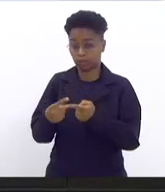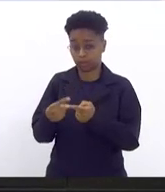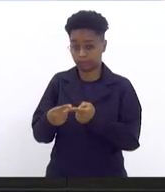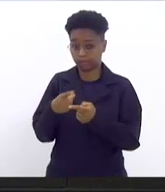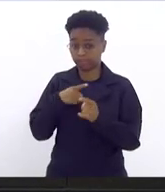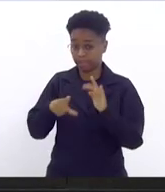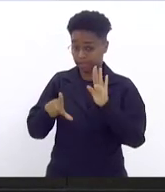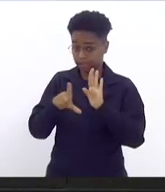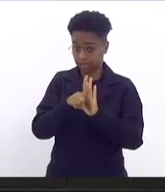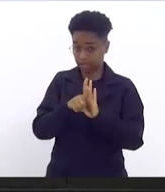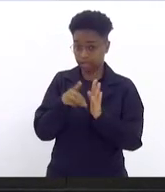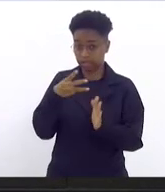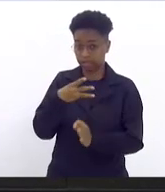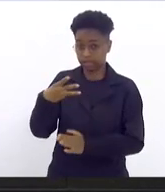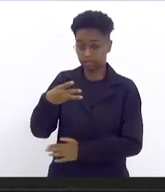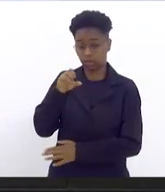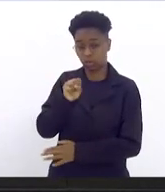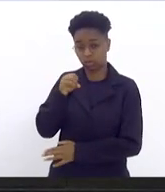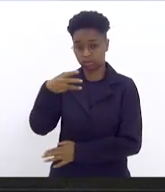lei, inclusive, a 3383,